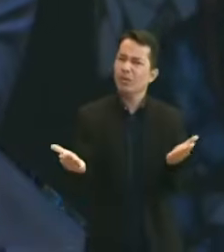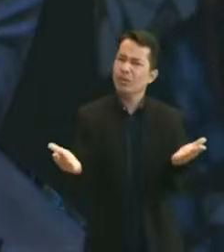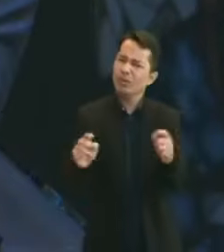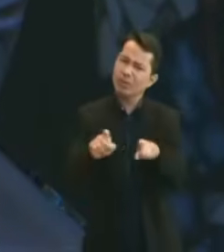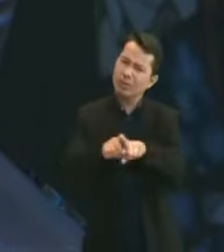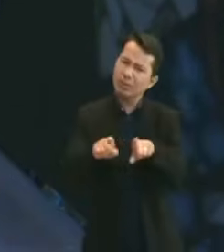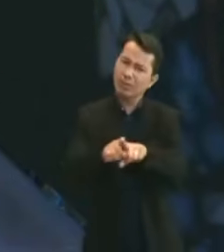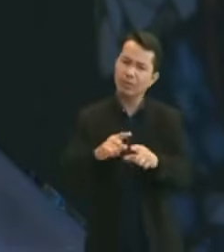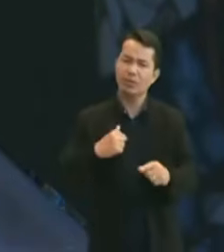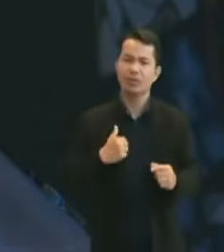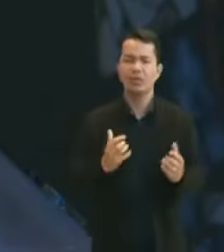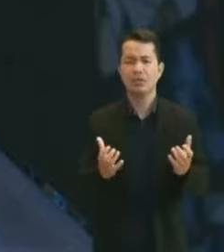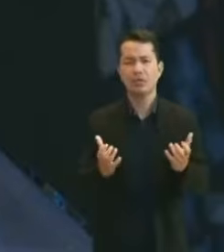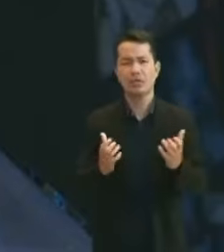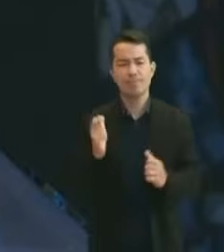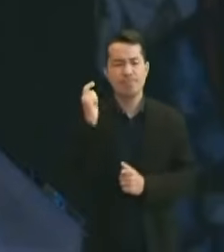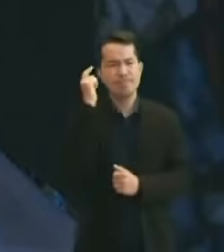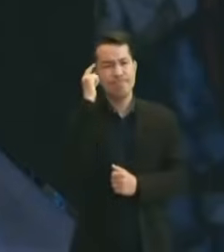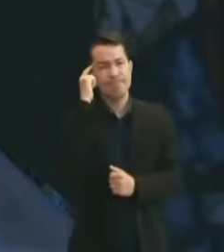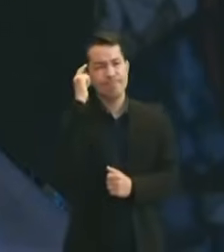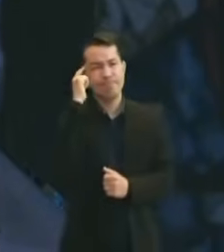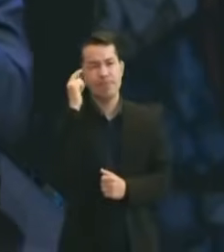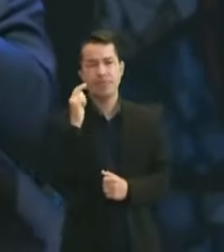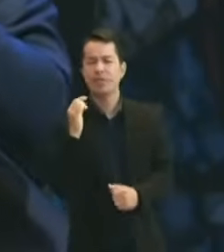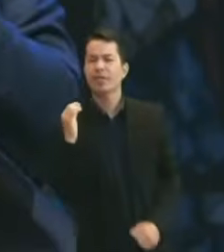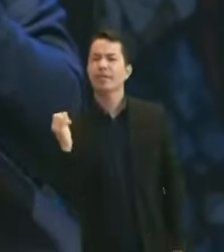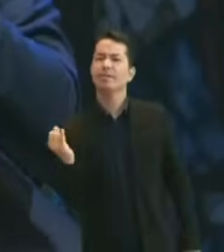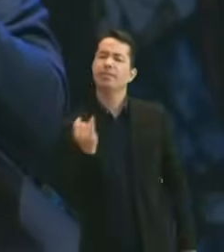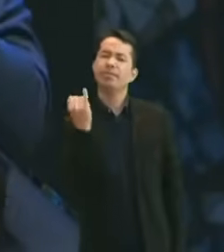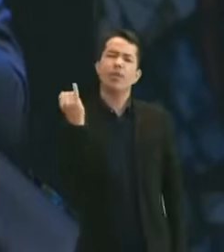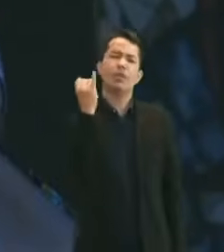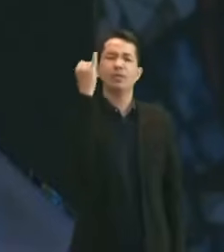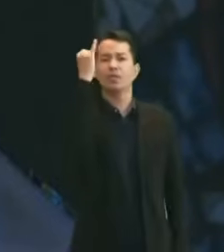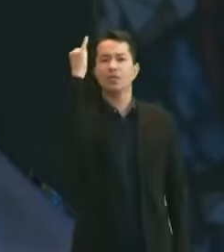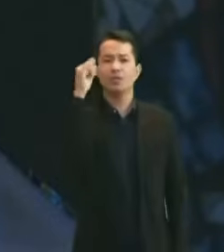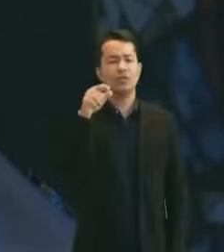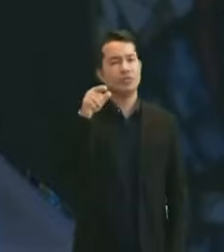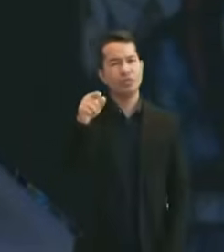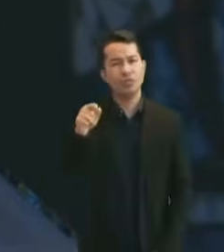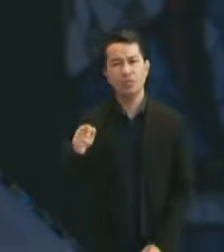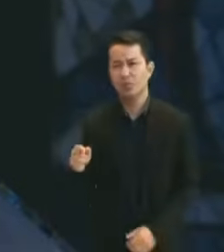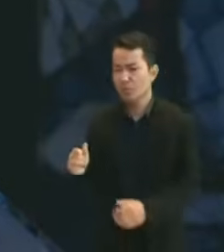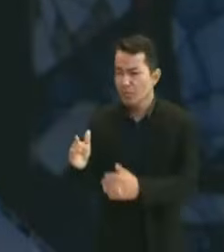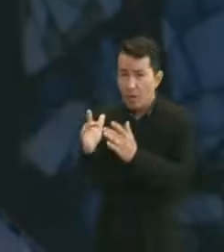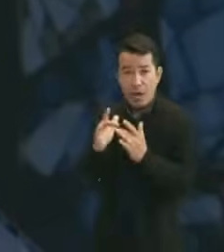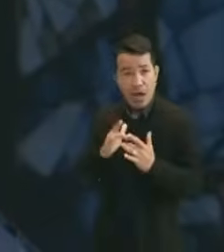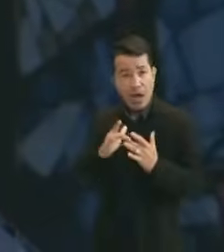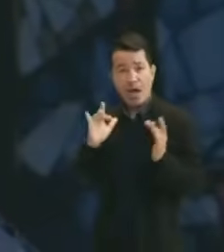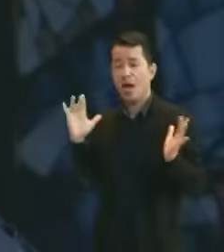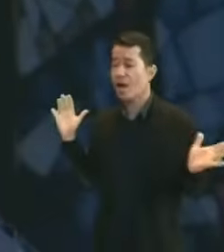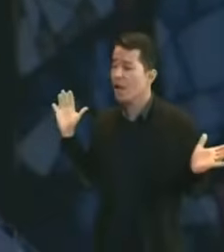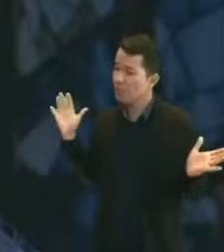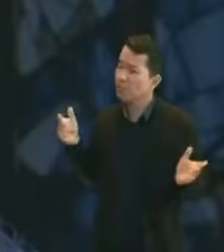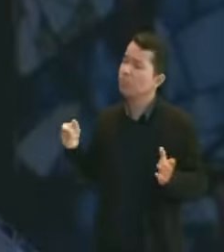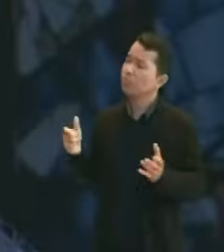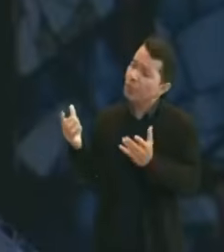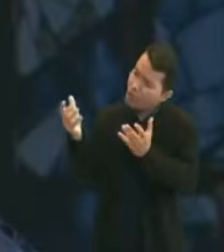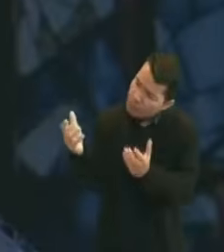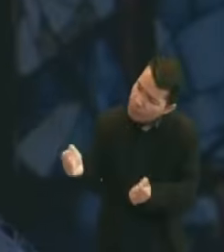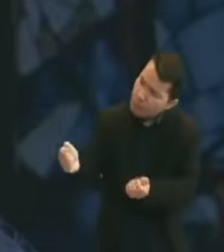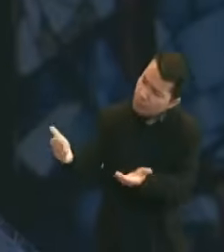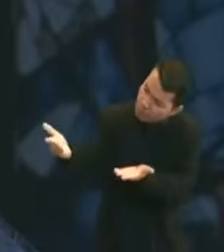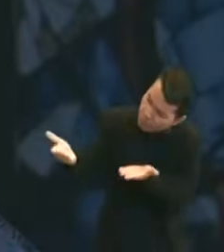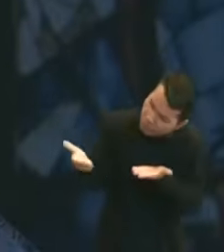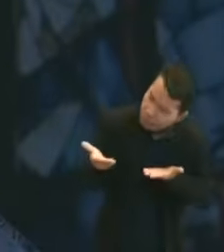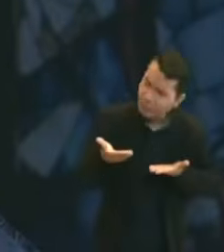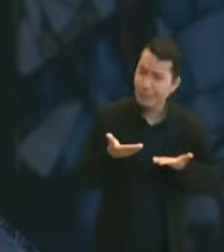a importância da acolhida. A importância do acolhimento. Usando aquele diagrama que eu mostrei para vocês, aquele passo